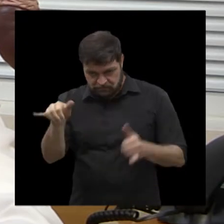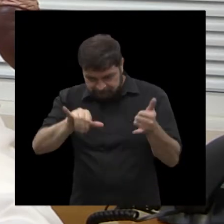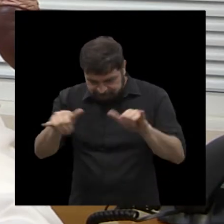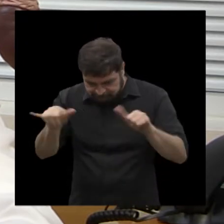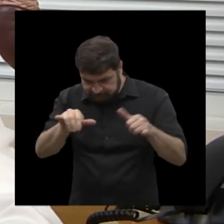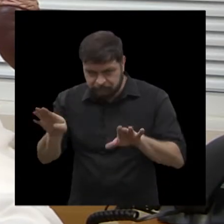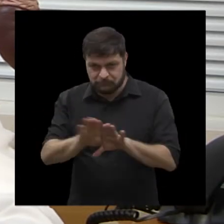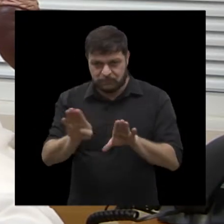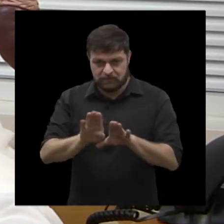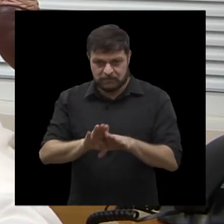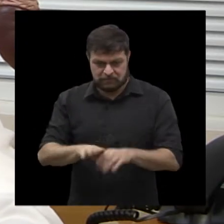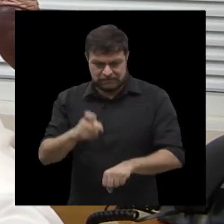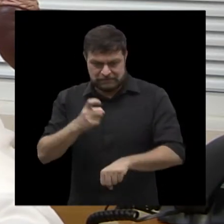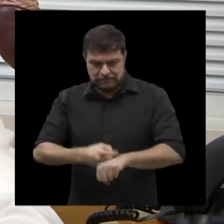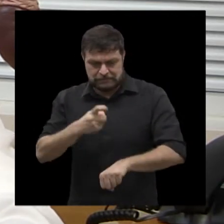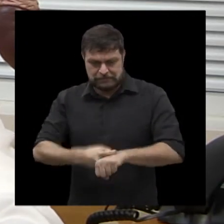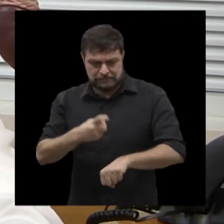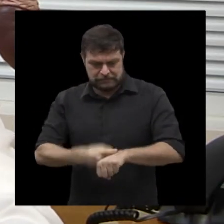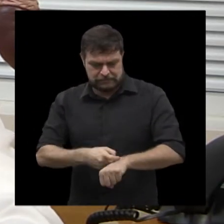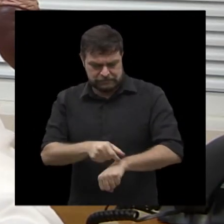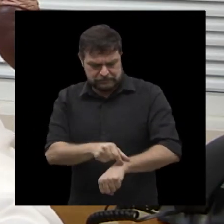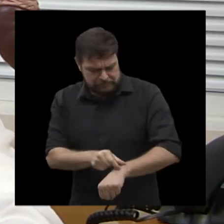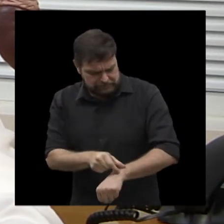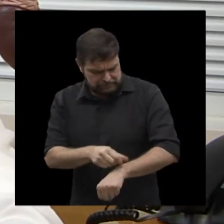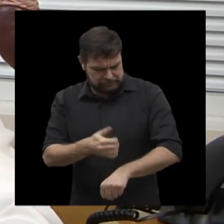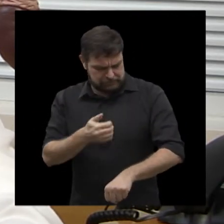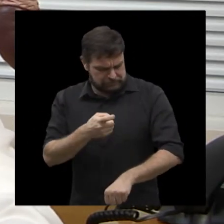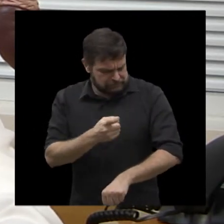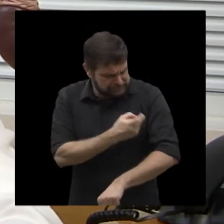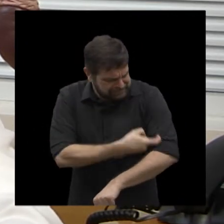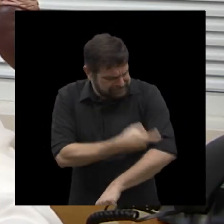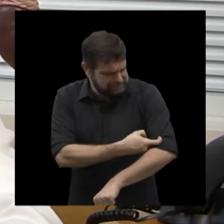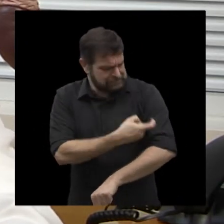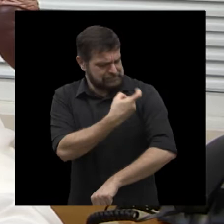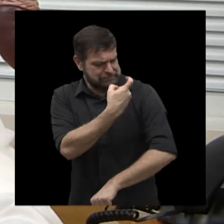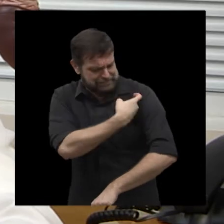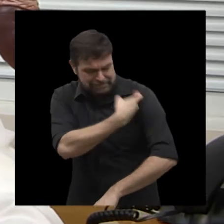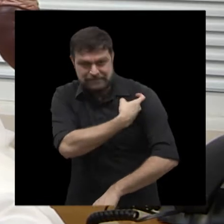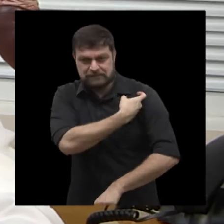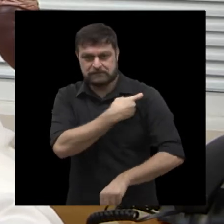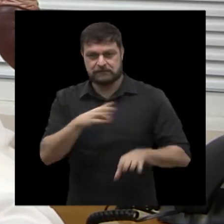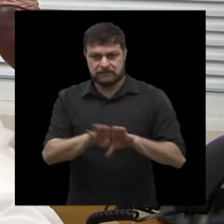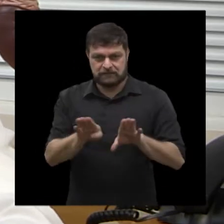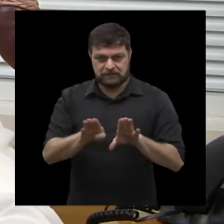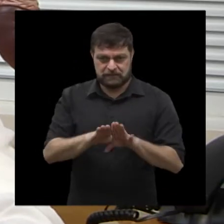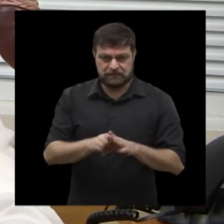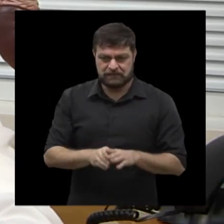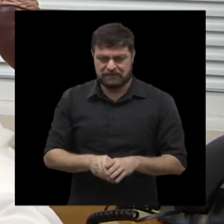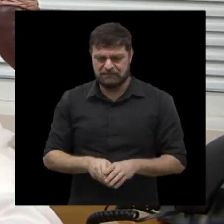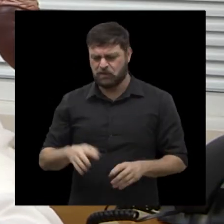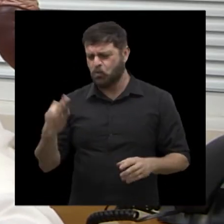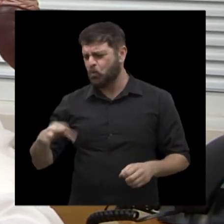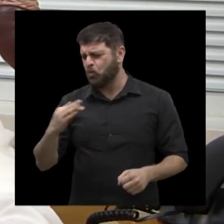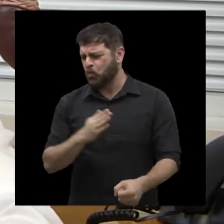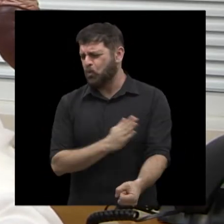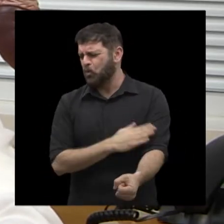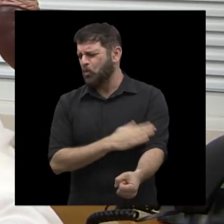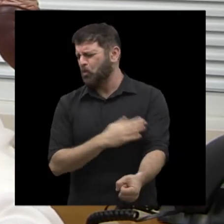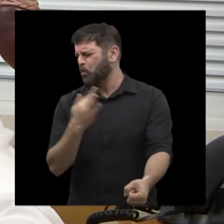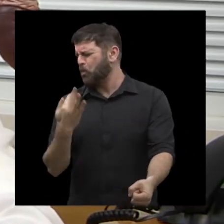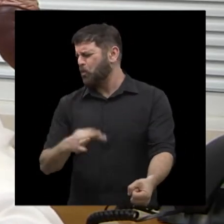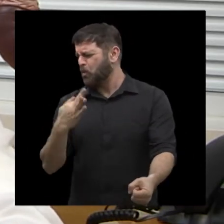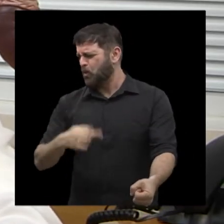calcificações no organismo, ter casos de falta de potássio, que são câimbras, algumas coisas assim. E